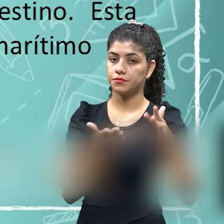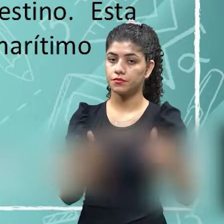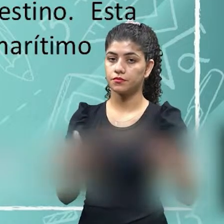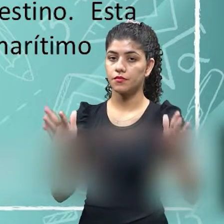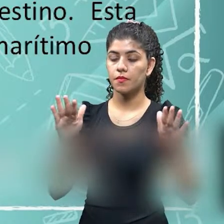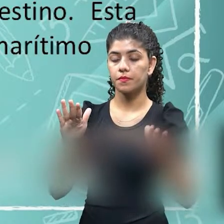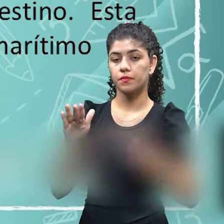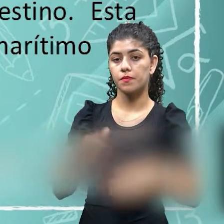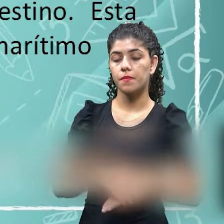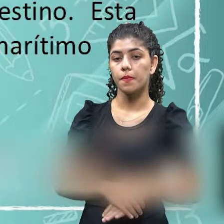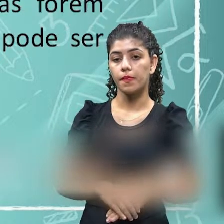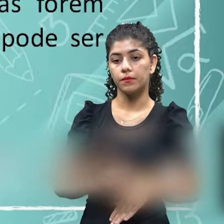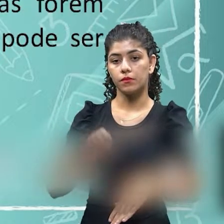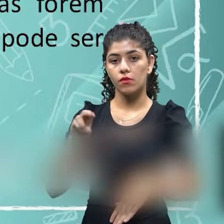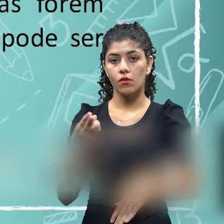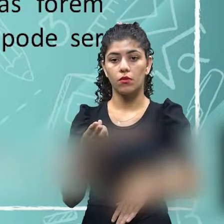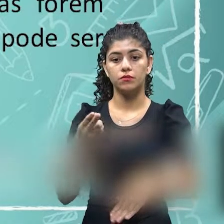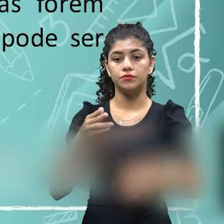hidroviário interior.